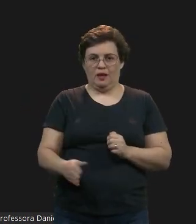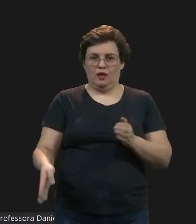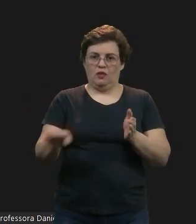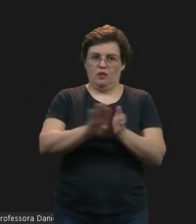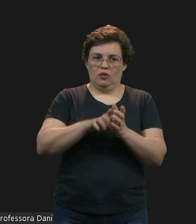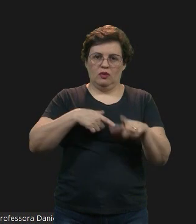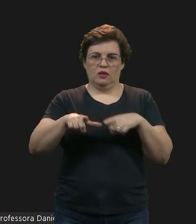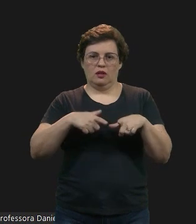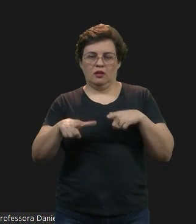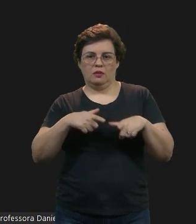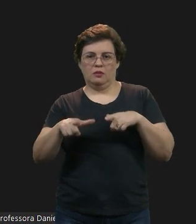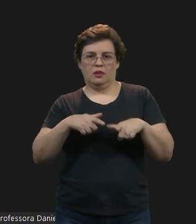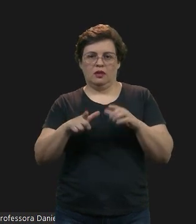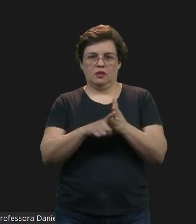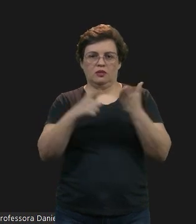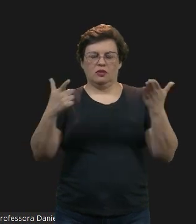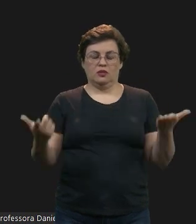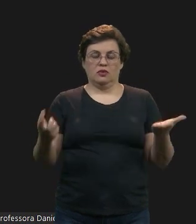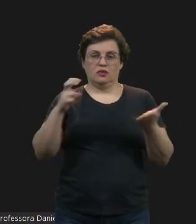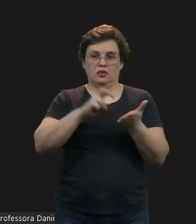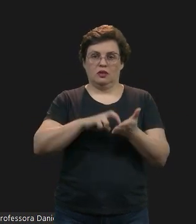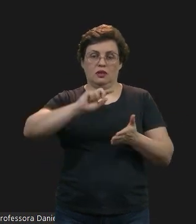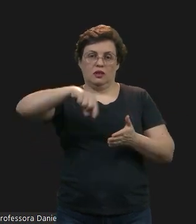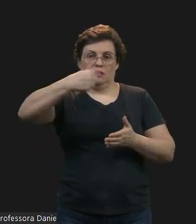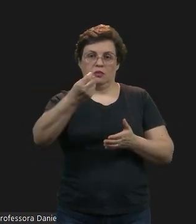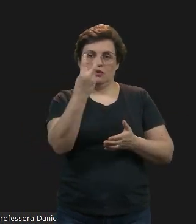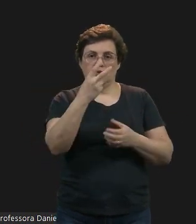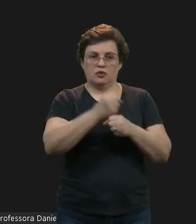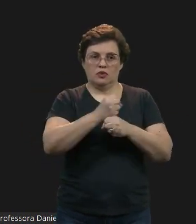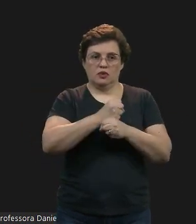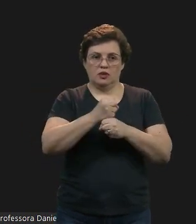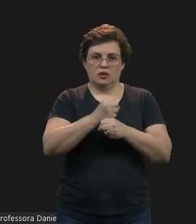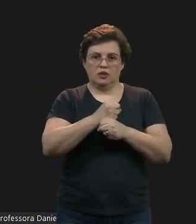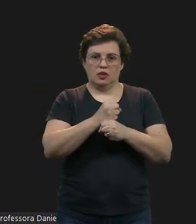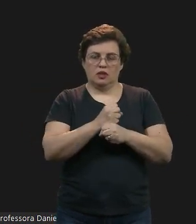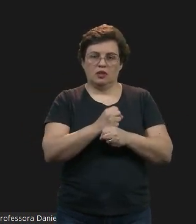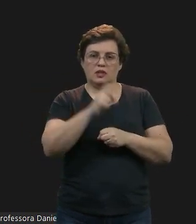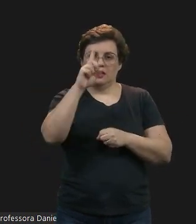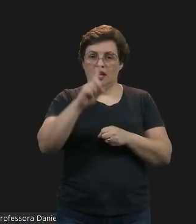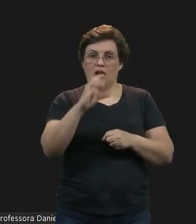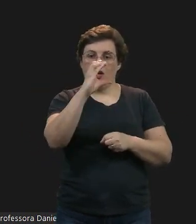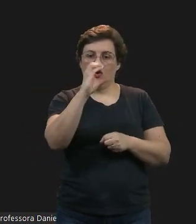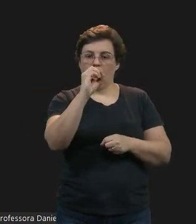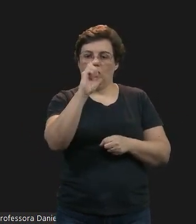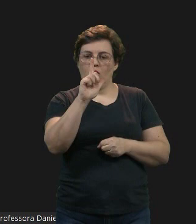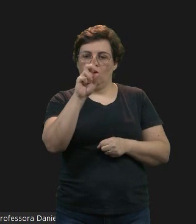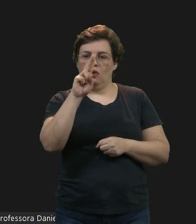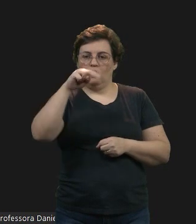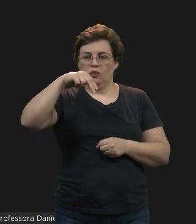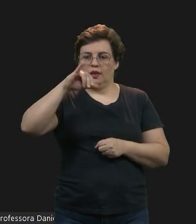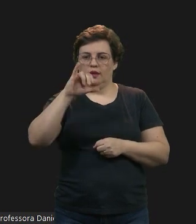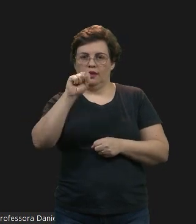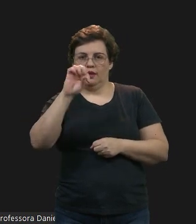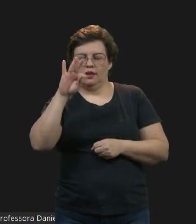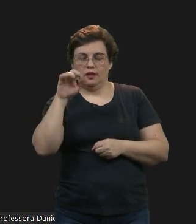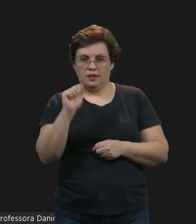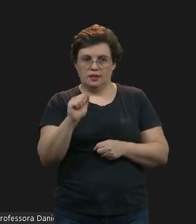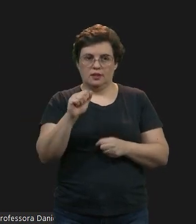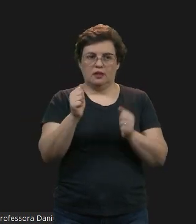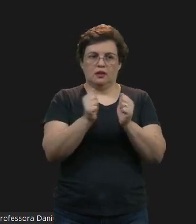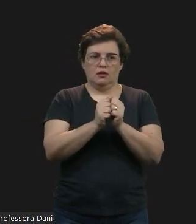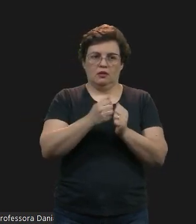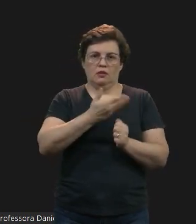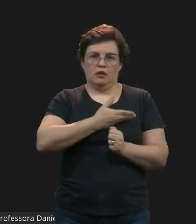Manhã como digitador e depois de 2 anos virou colunista do jornal Soltando Veneno, com um